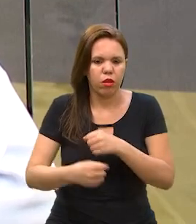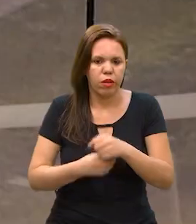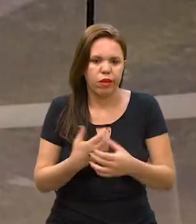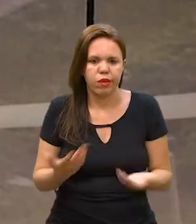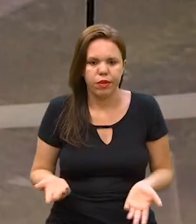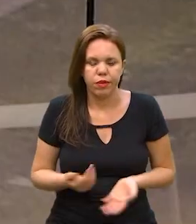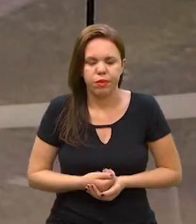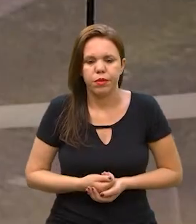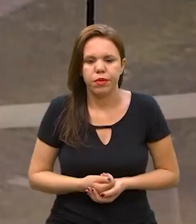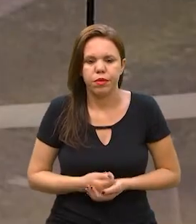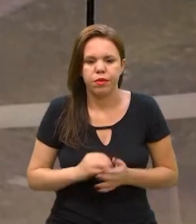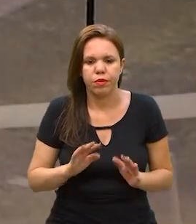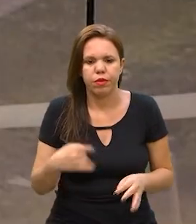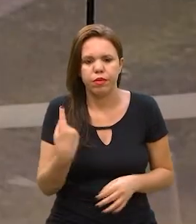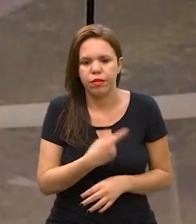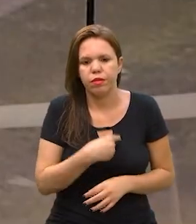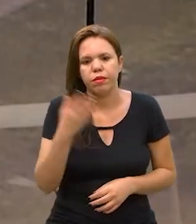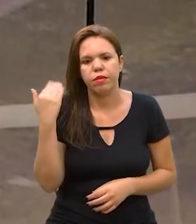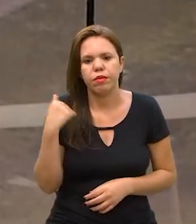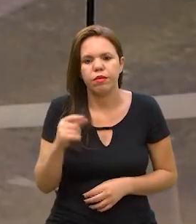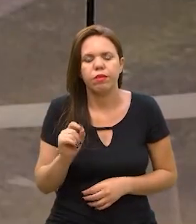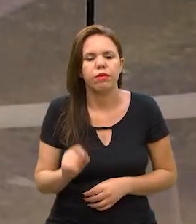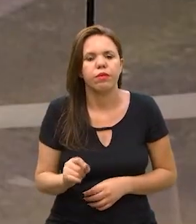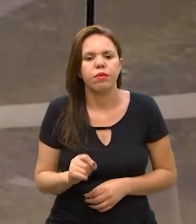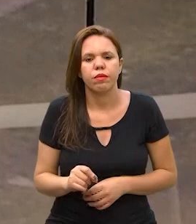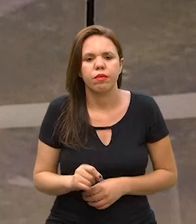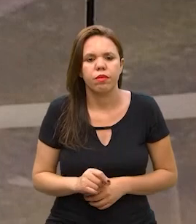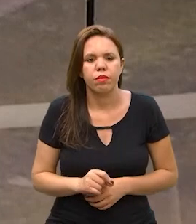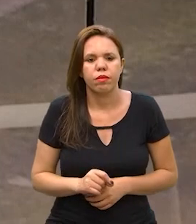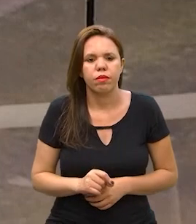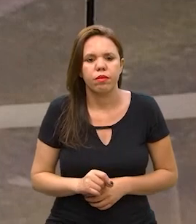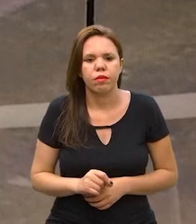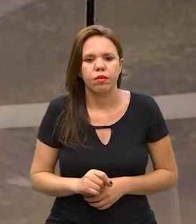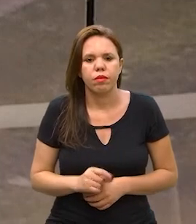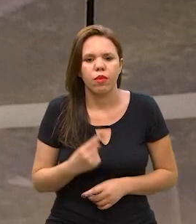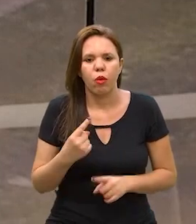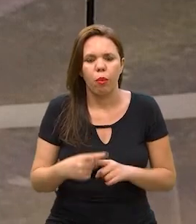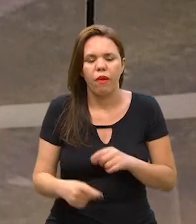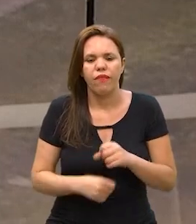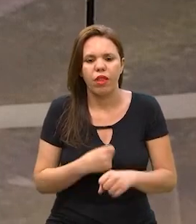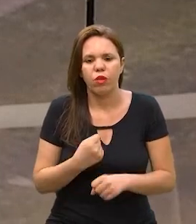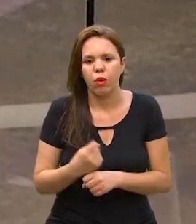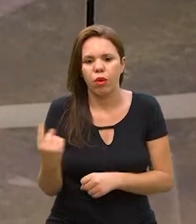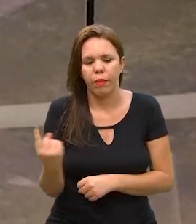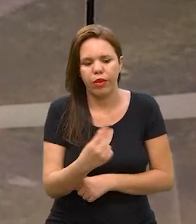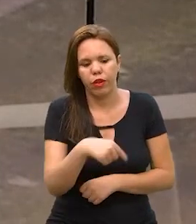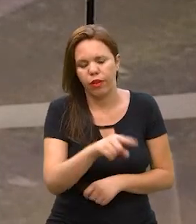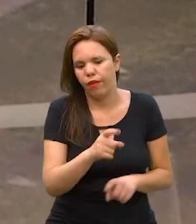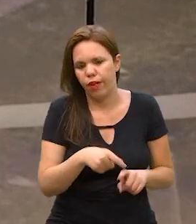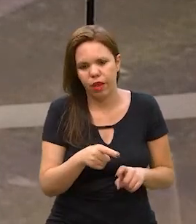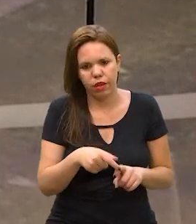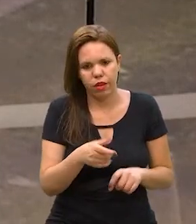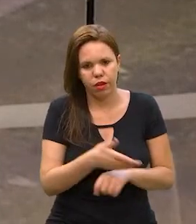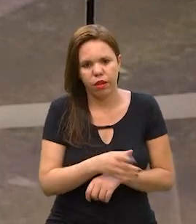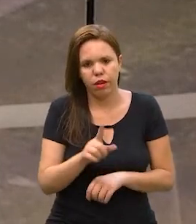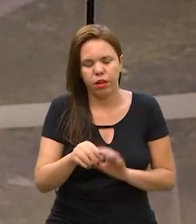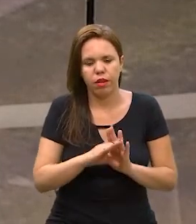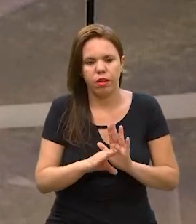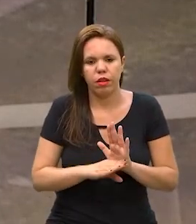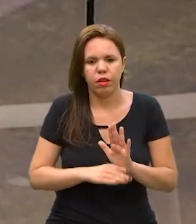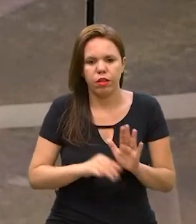anualmente. Mas a gente sabe que nem uma vez ao ano as pessoas não vão. Então, a ideia mesmo do